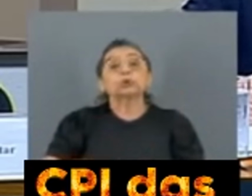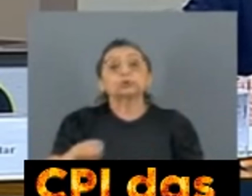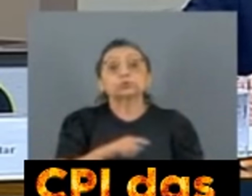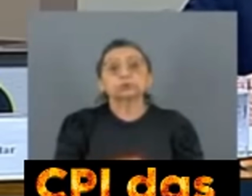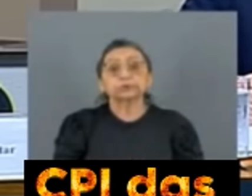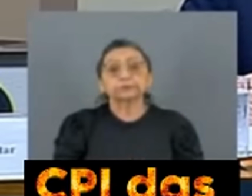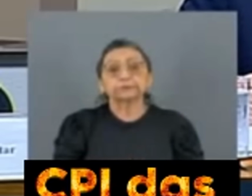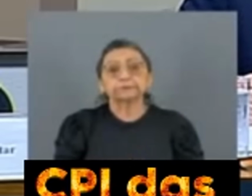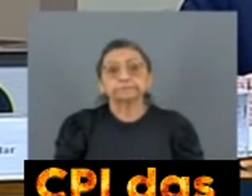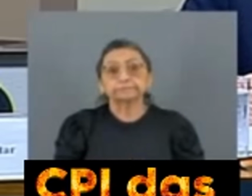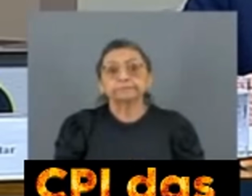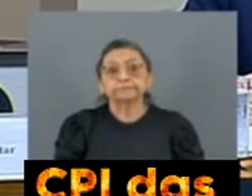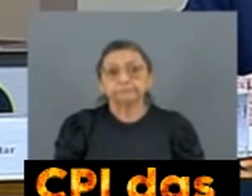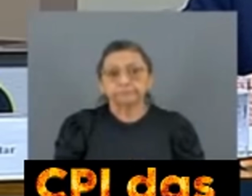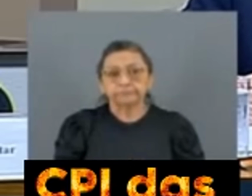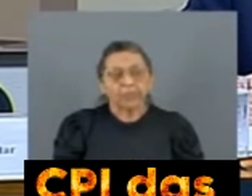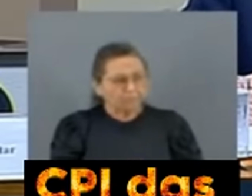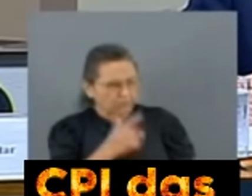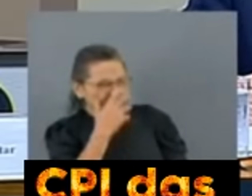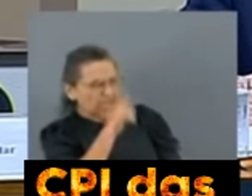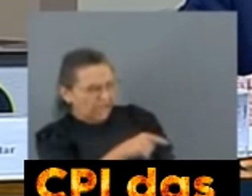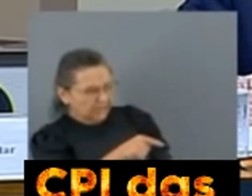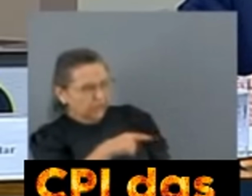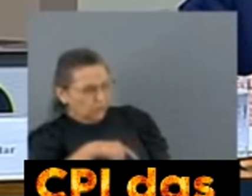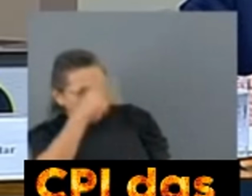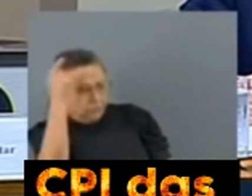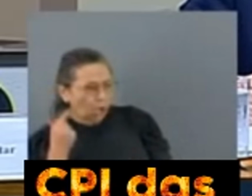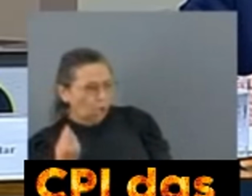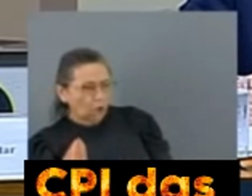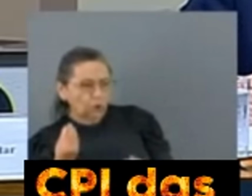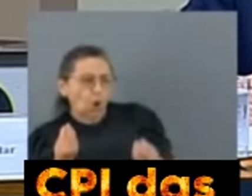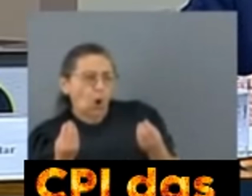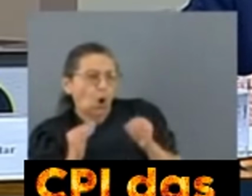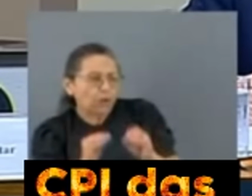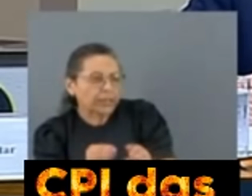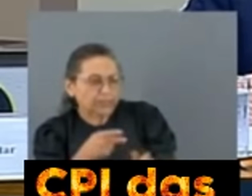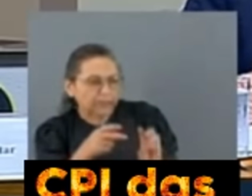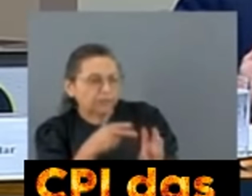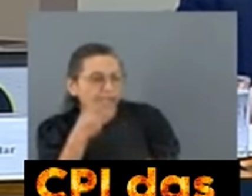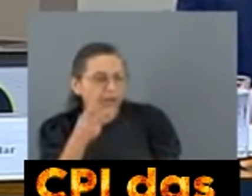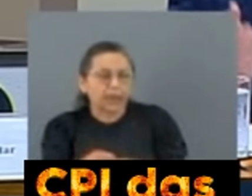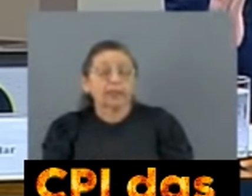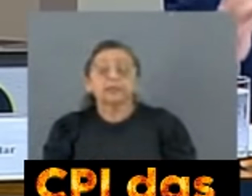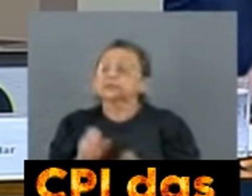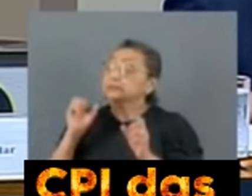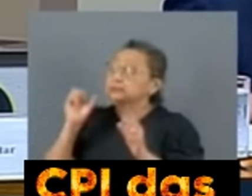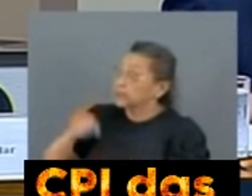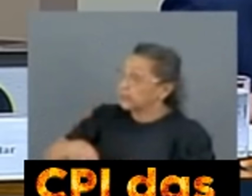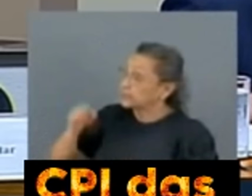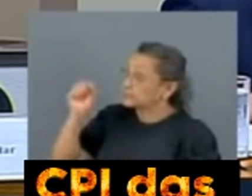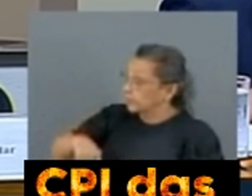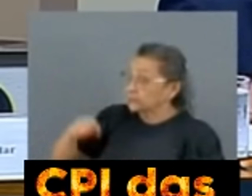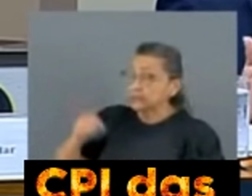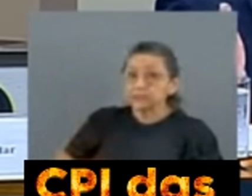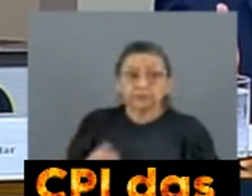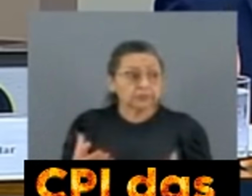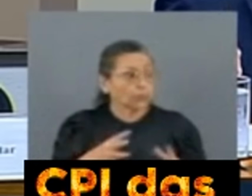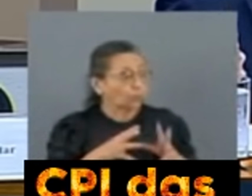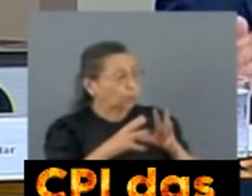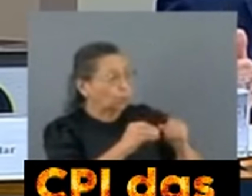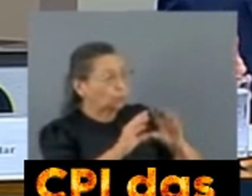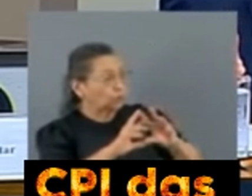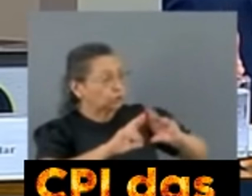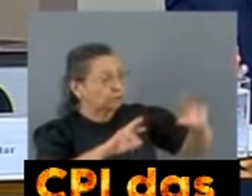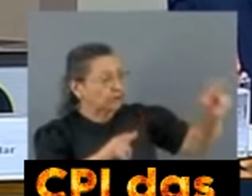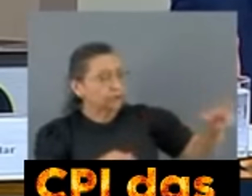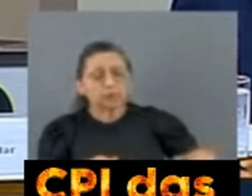coloca alguma coisa na boca dele? Acho que o Isa faz isso. Então são visões de mundo diferentes mesmo, senador. Claro que são. Claro, são totalmente